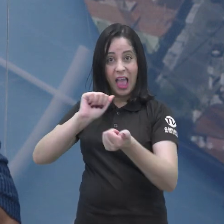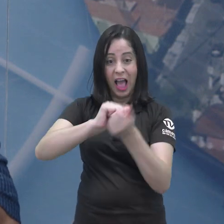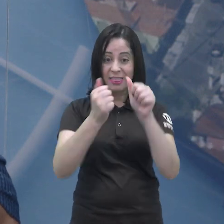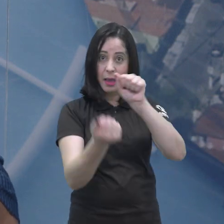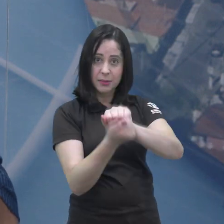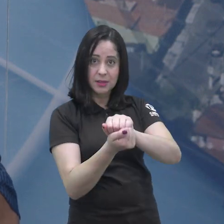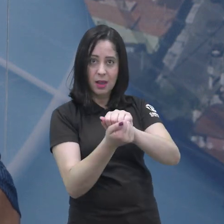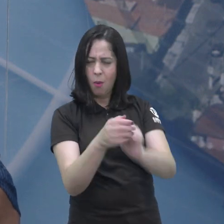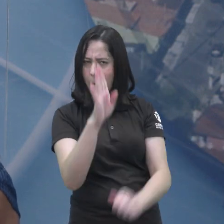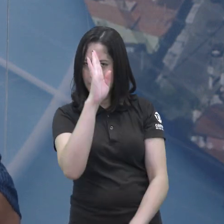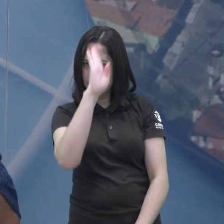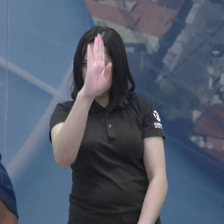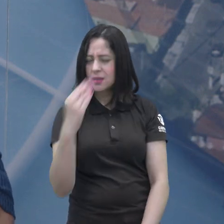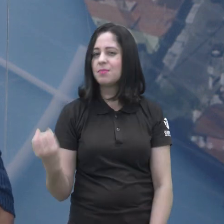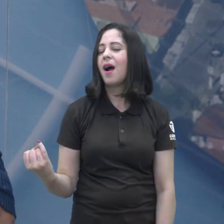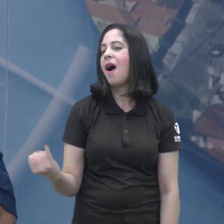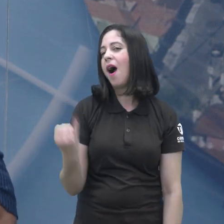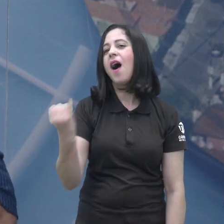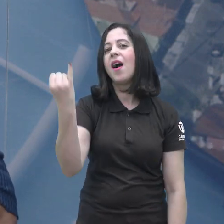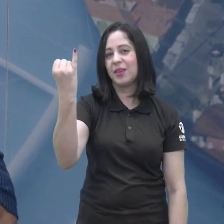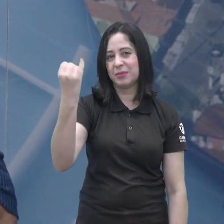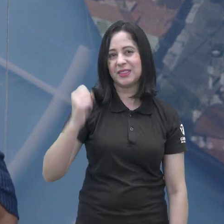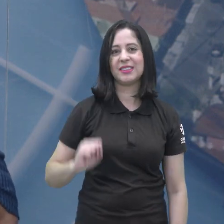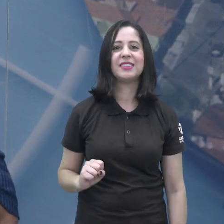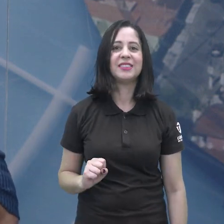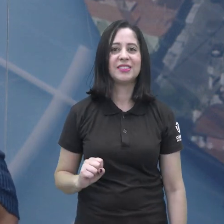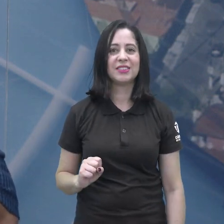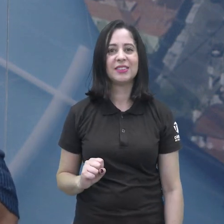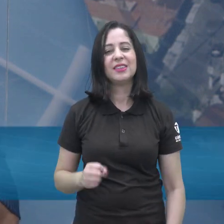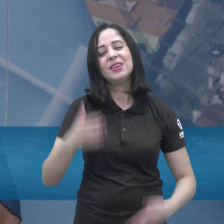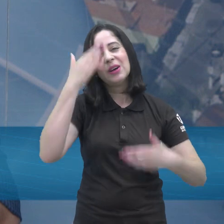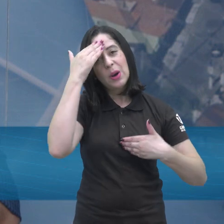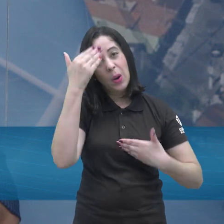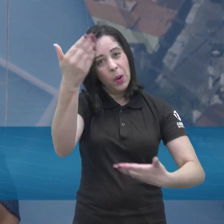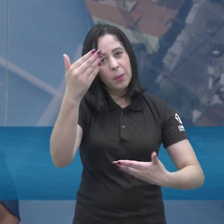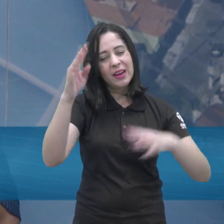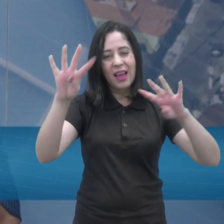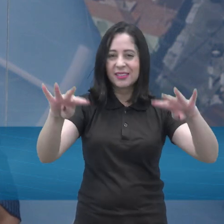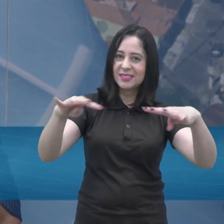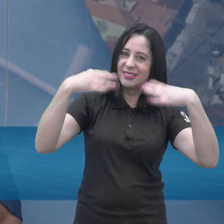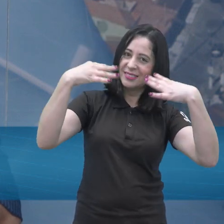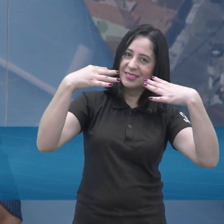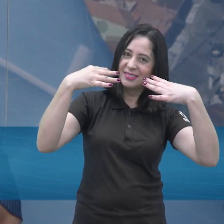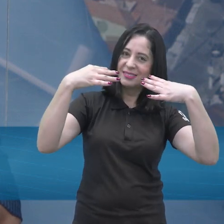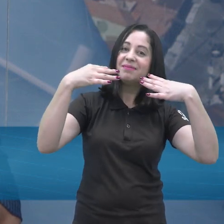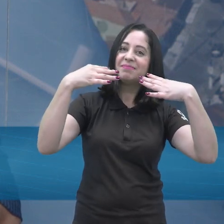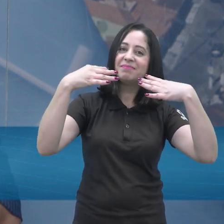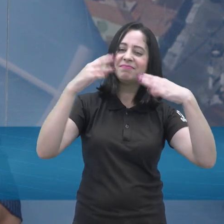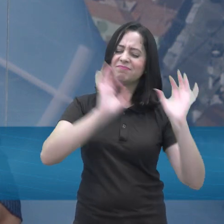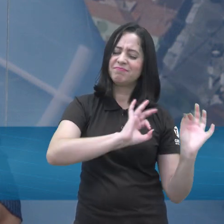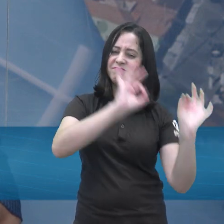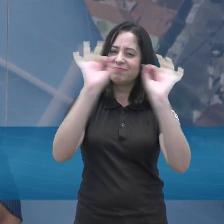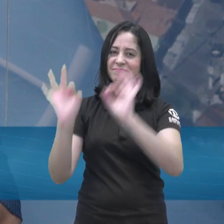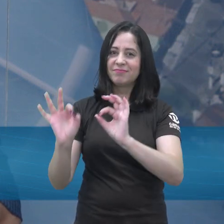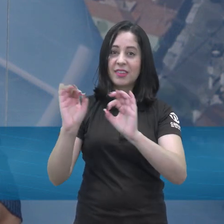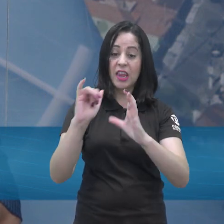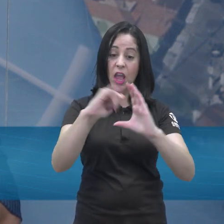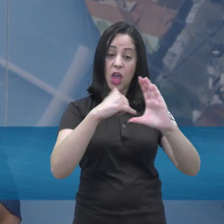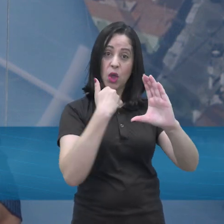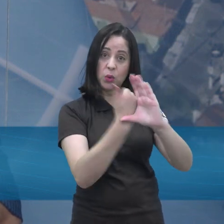adaptação são essenciais nesse novo cenário. Muito obrigado pela sua companhia. Nos acompanhe também pelo